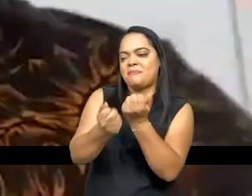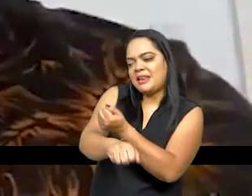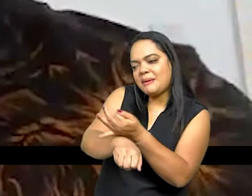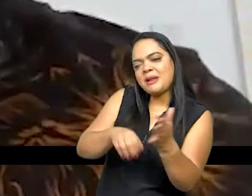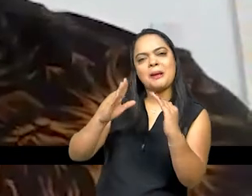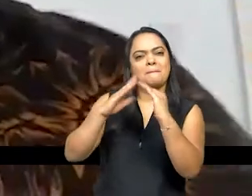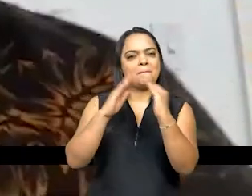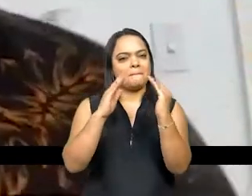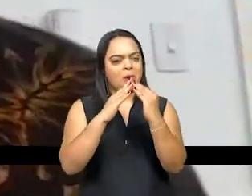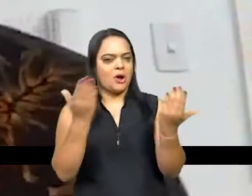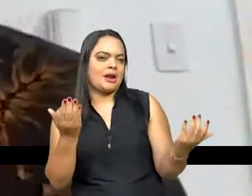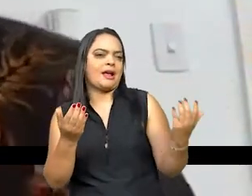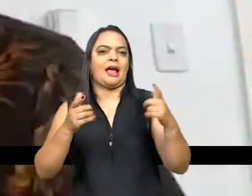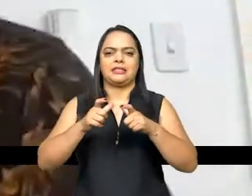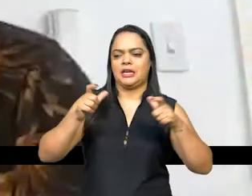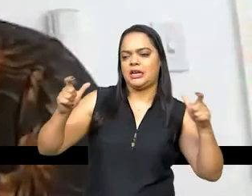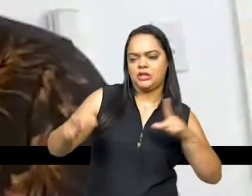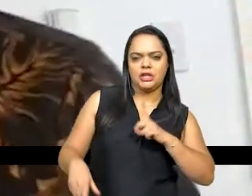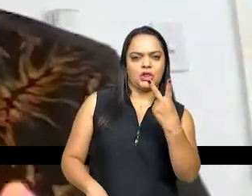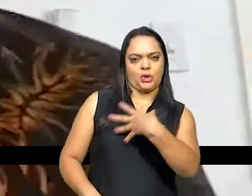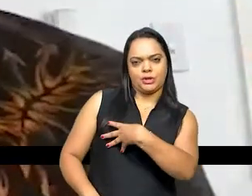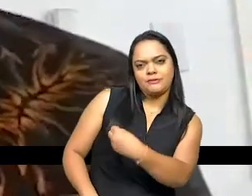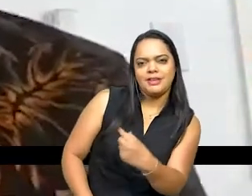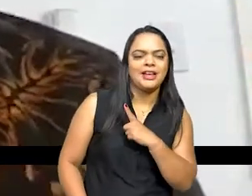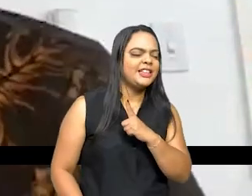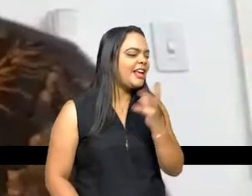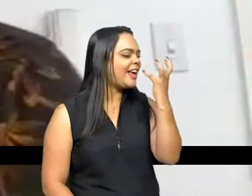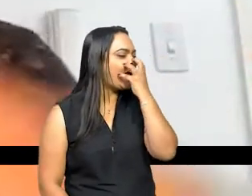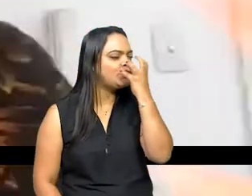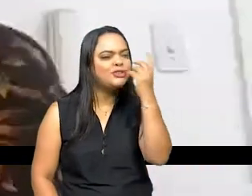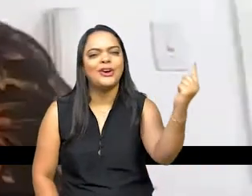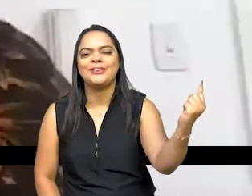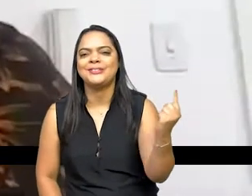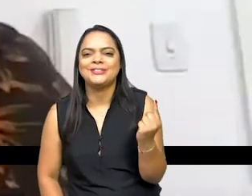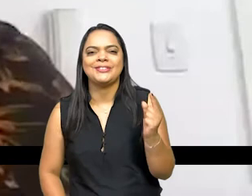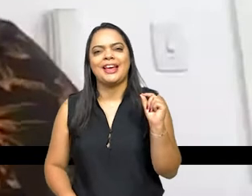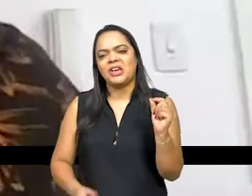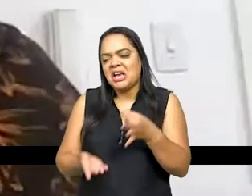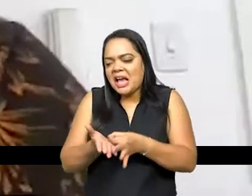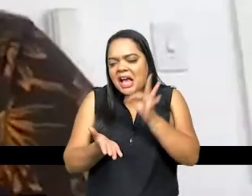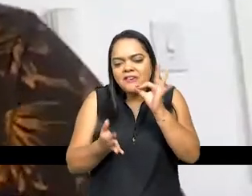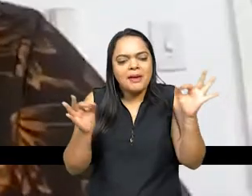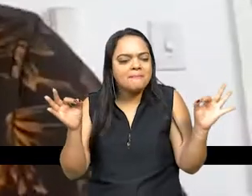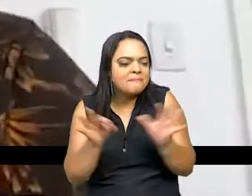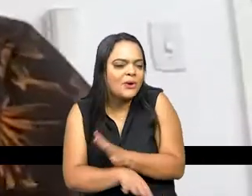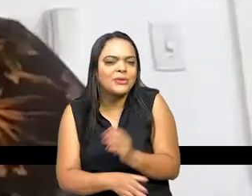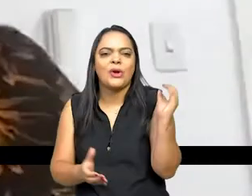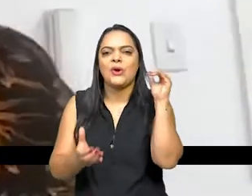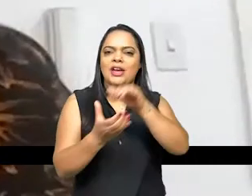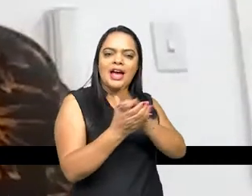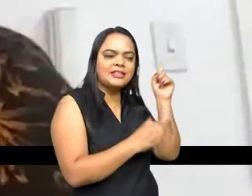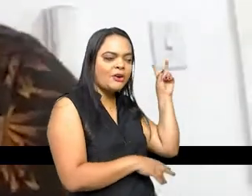menino pequeno, uma menina maiorzinha, o cachorro que entra na sala e o café da manhã já está posto quando o casal